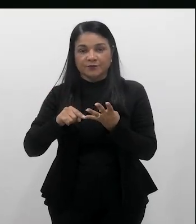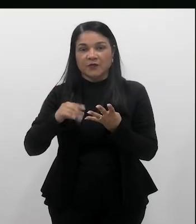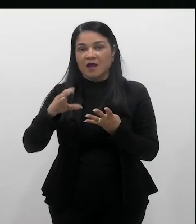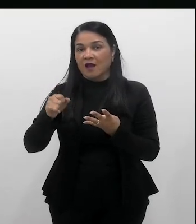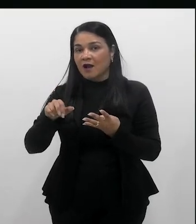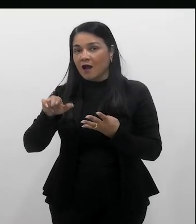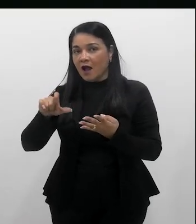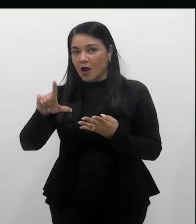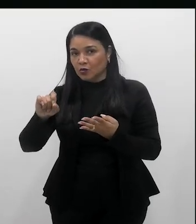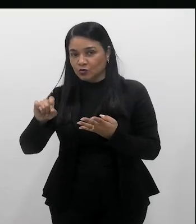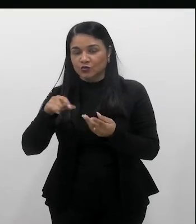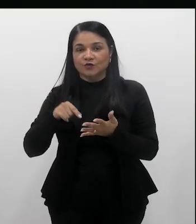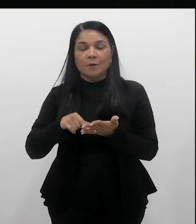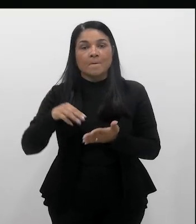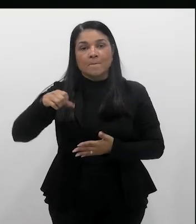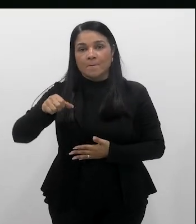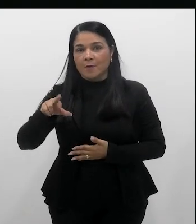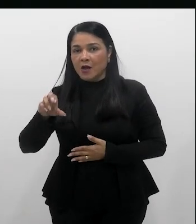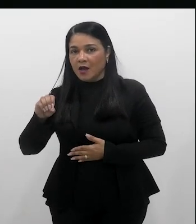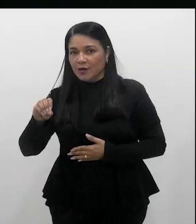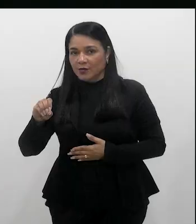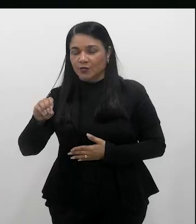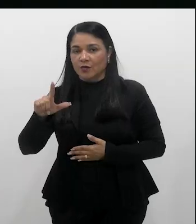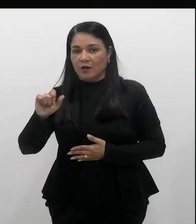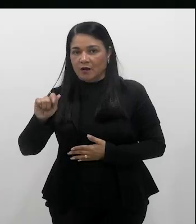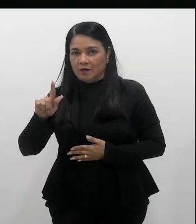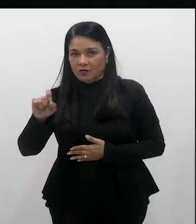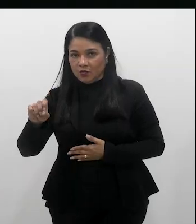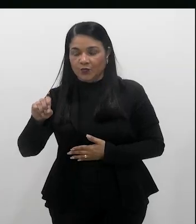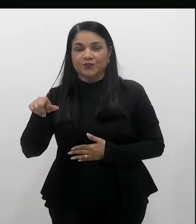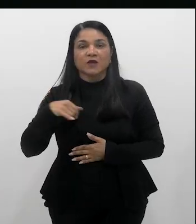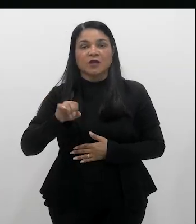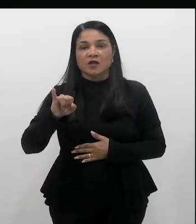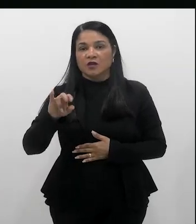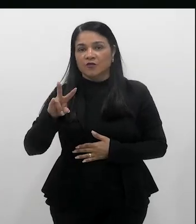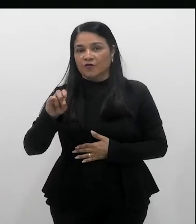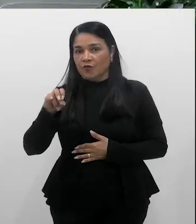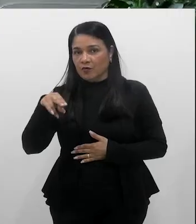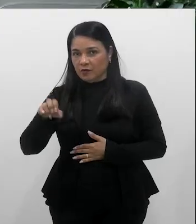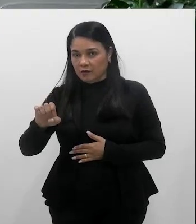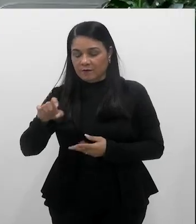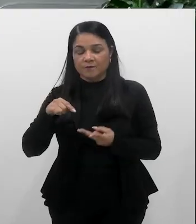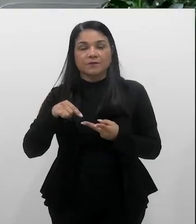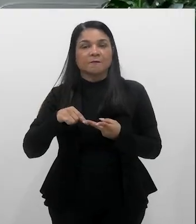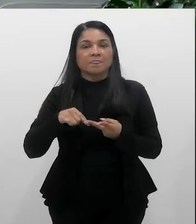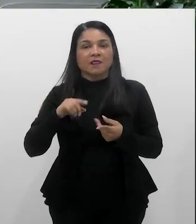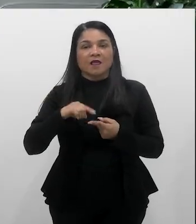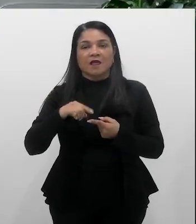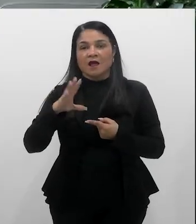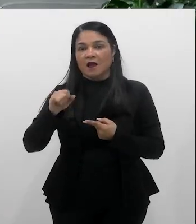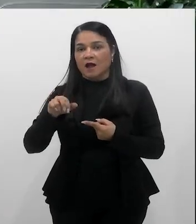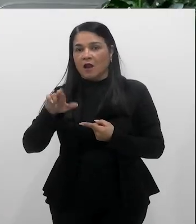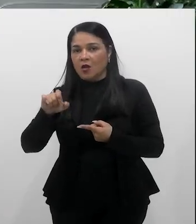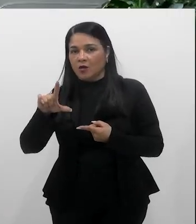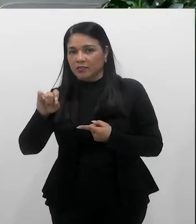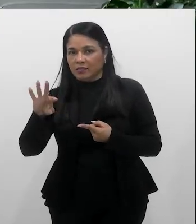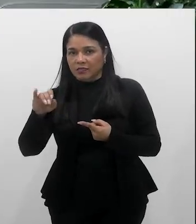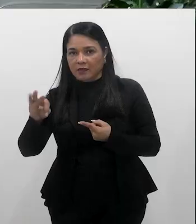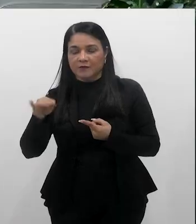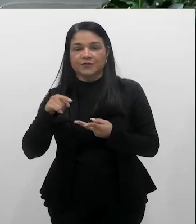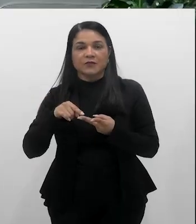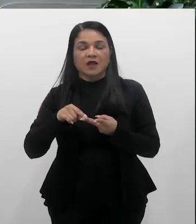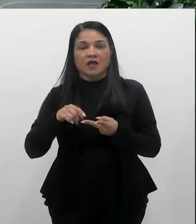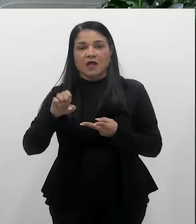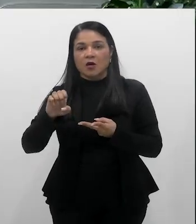olha. Tá? Carlos Cachaça, Mário Lago Filho, Dona Ivone Lara, todo mundo já sabe. Todo mundo sabe. Todo mundo já sabe. Carlota